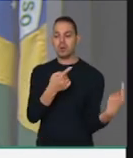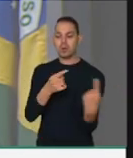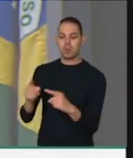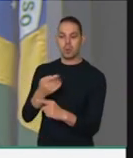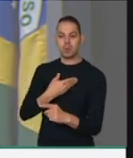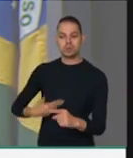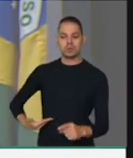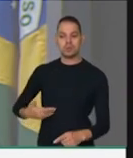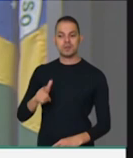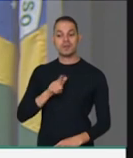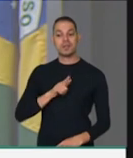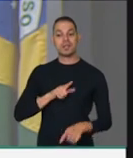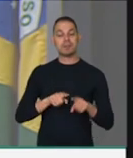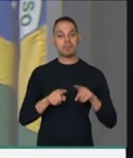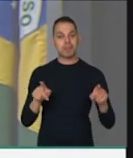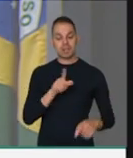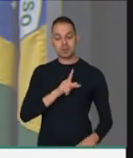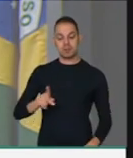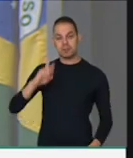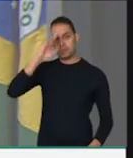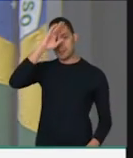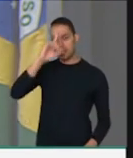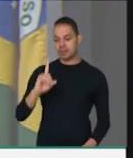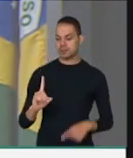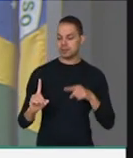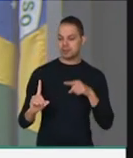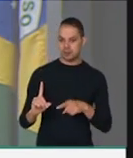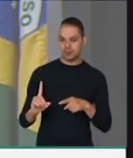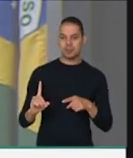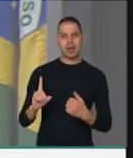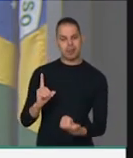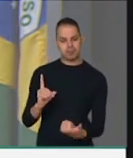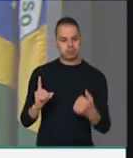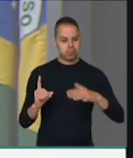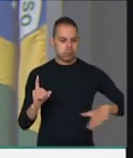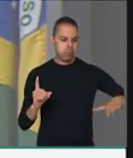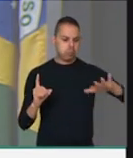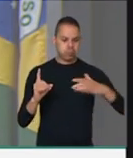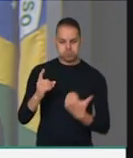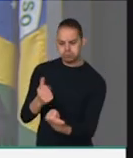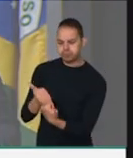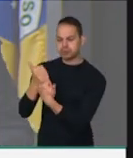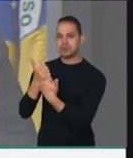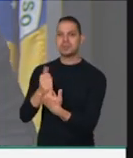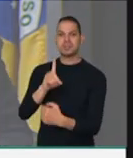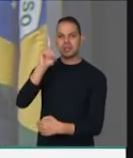governo mas o presidente bolsonaro ele tem o apoio da população e um homem ungido por Deus